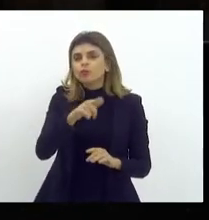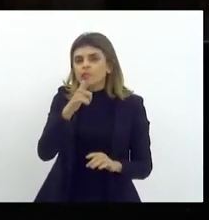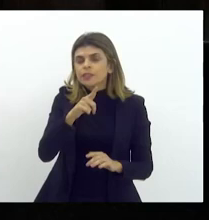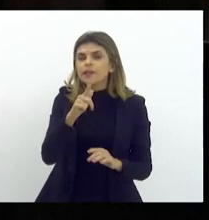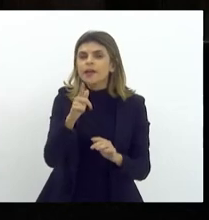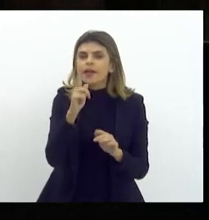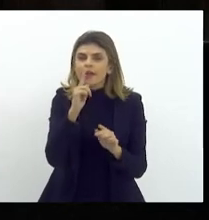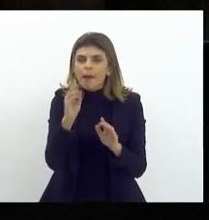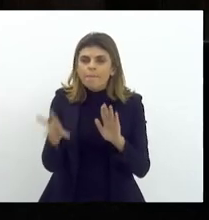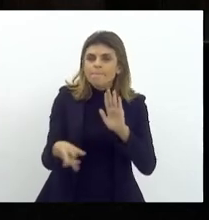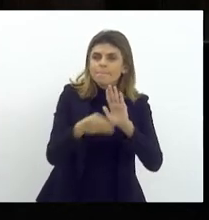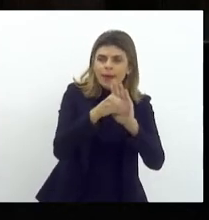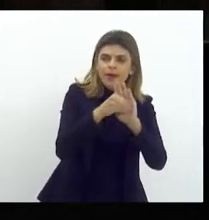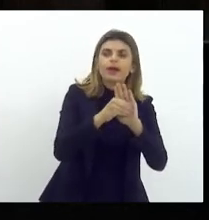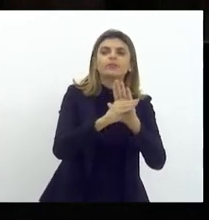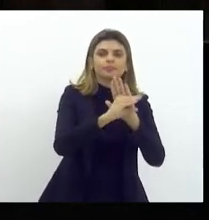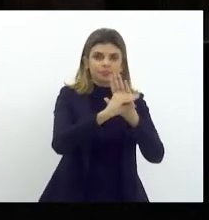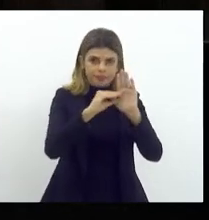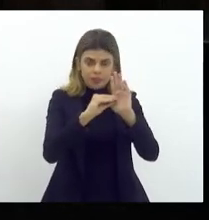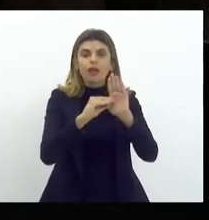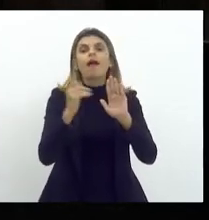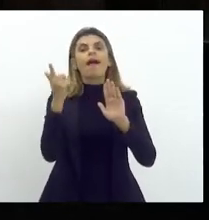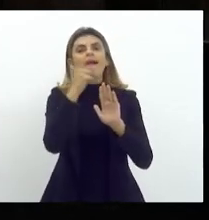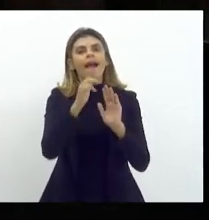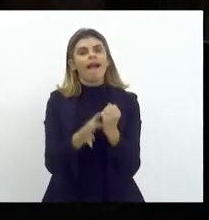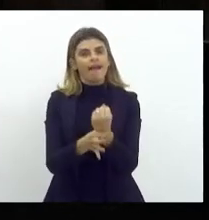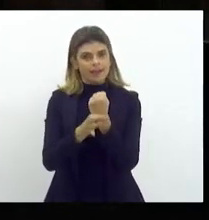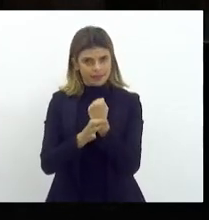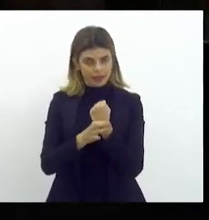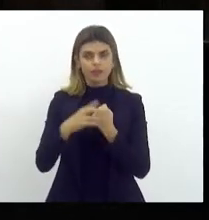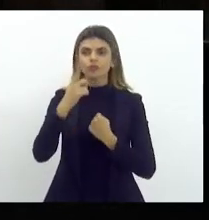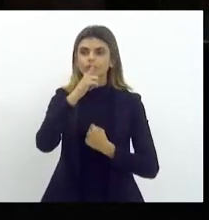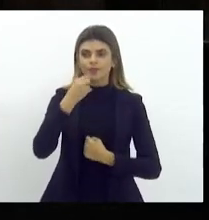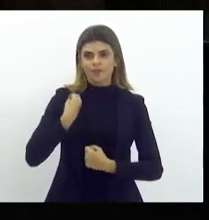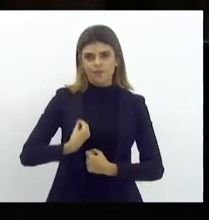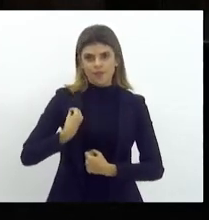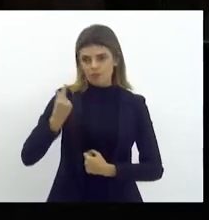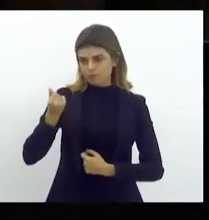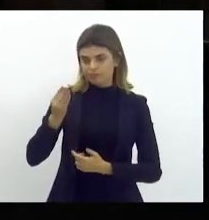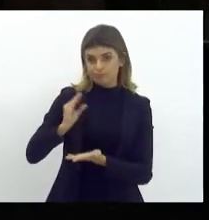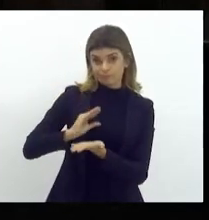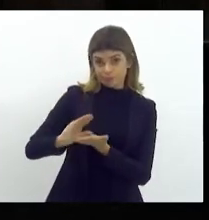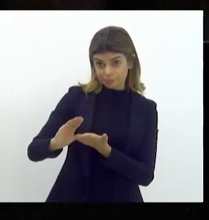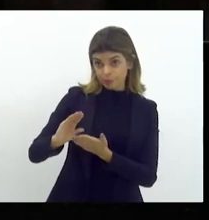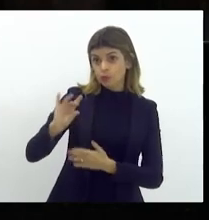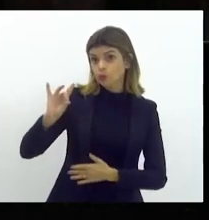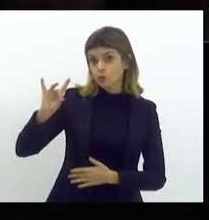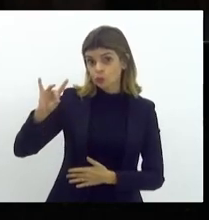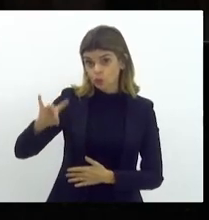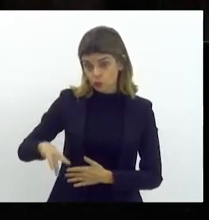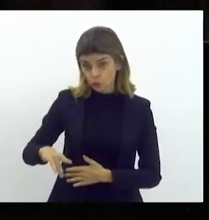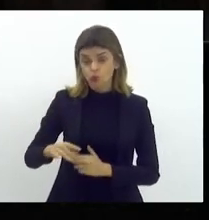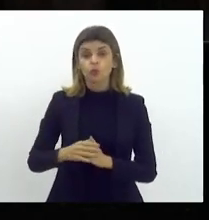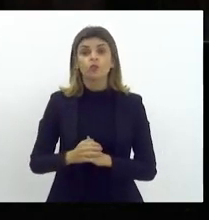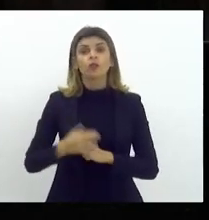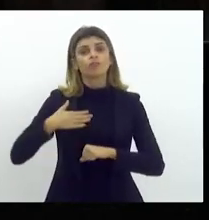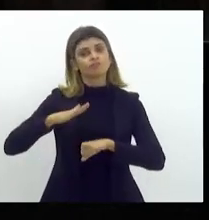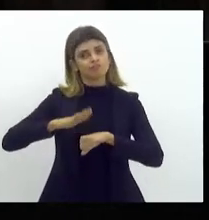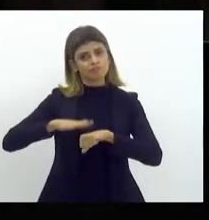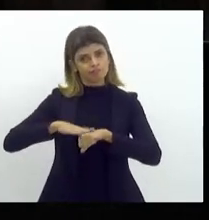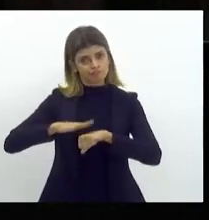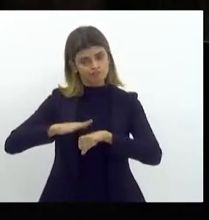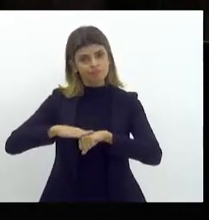vácuo de aplicação da lei que garante a existência do fundo e por último o destaque a emenda